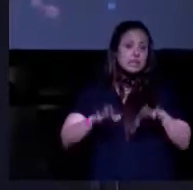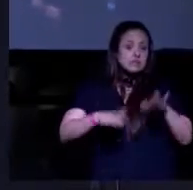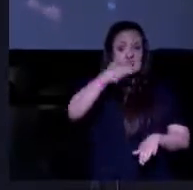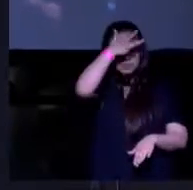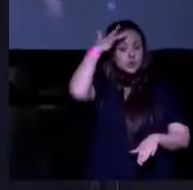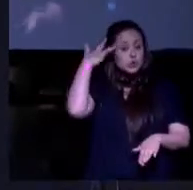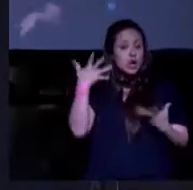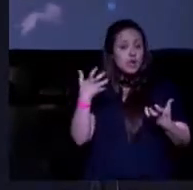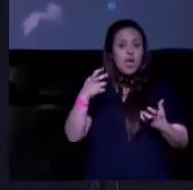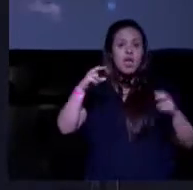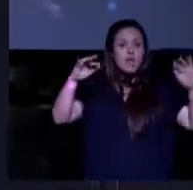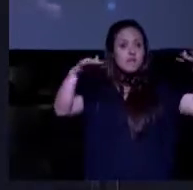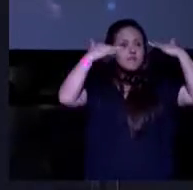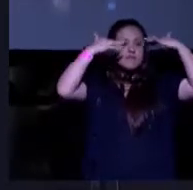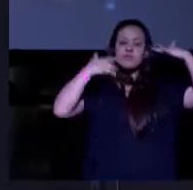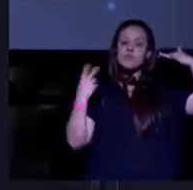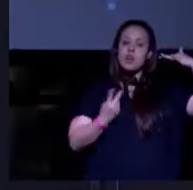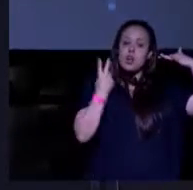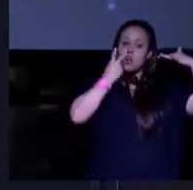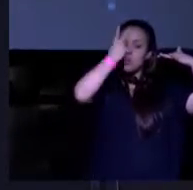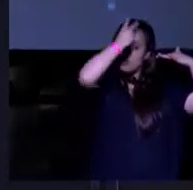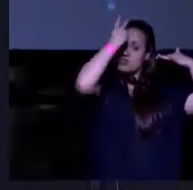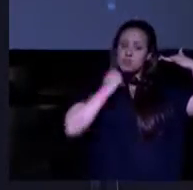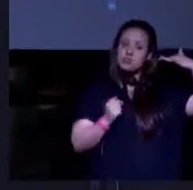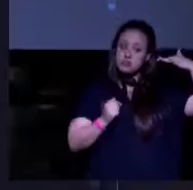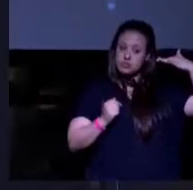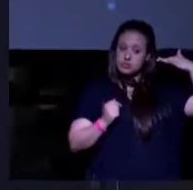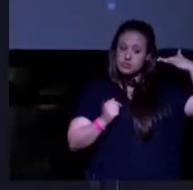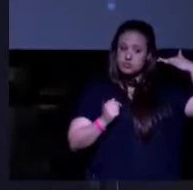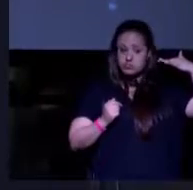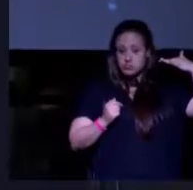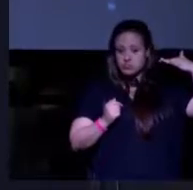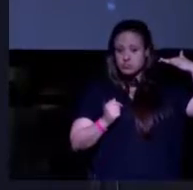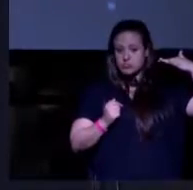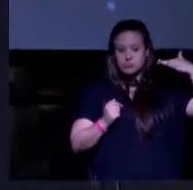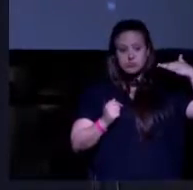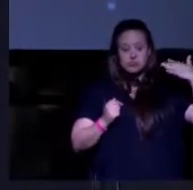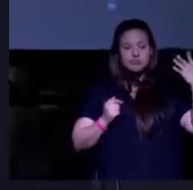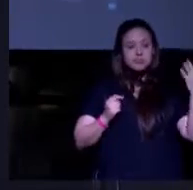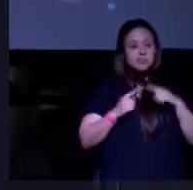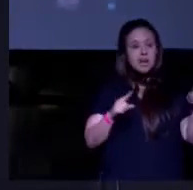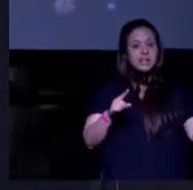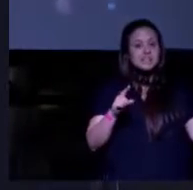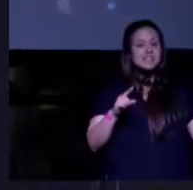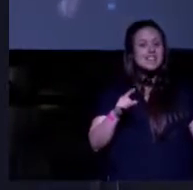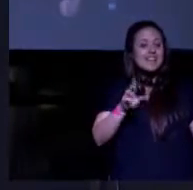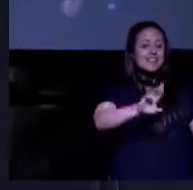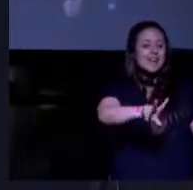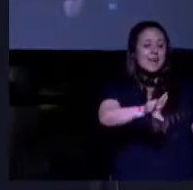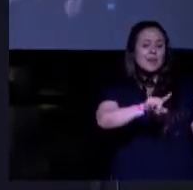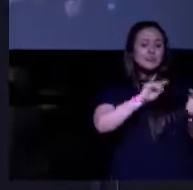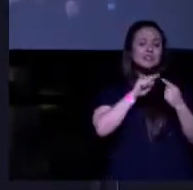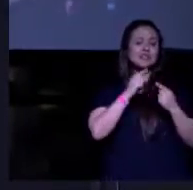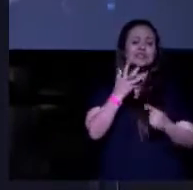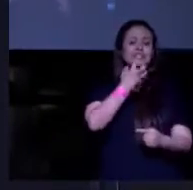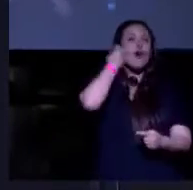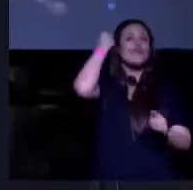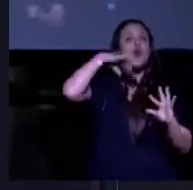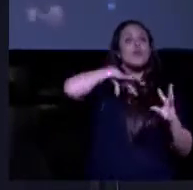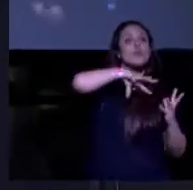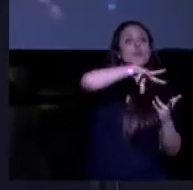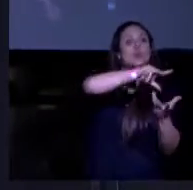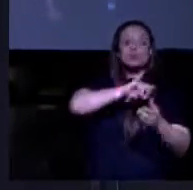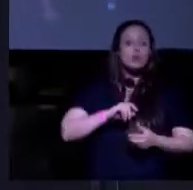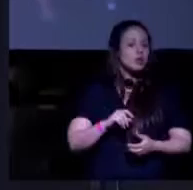fórmula vai ensinar muito mão porque não se trata de salvar o mundo se trata de salvar o seu mundo eu acho que a